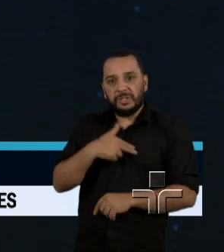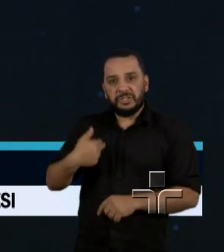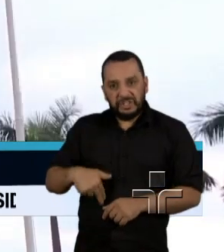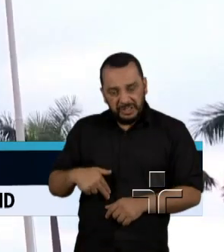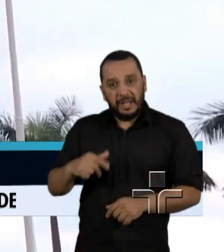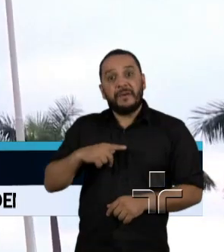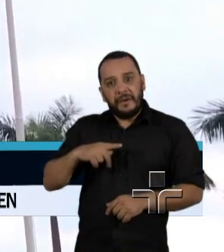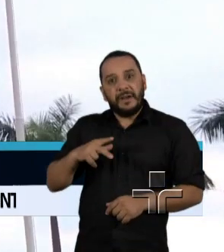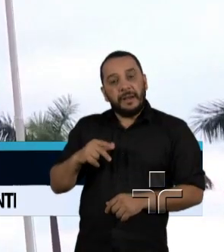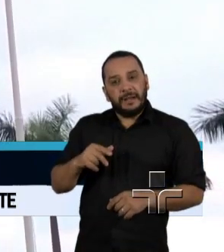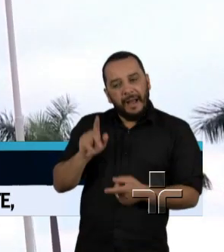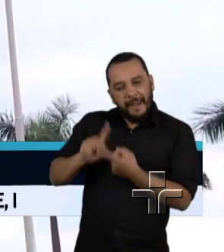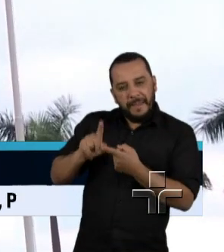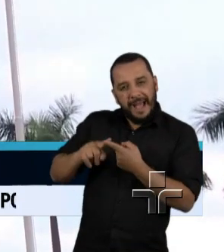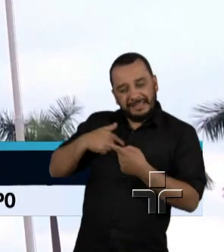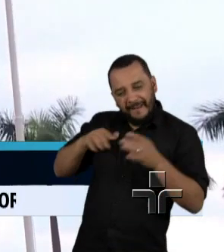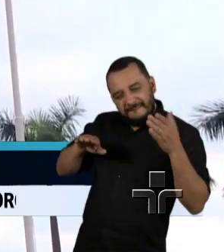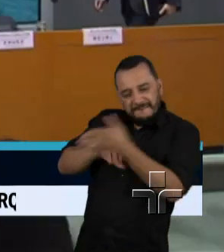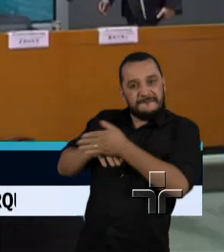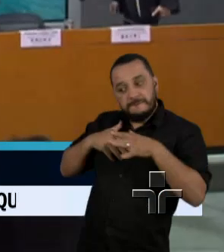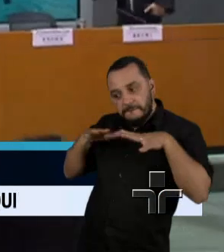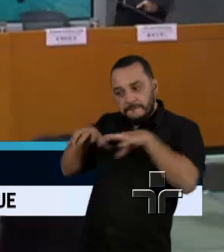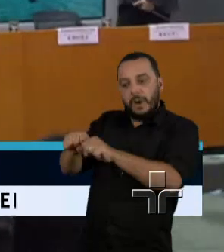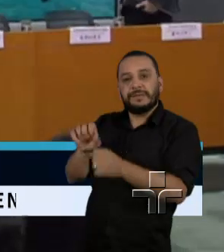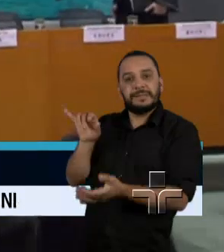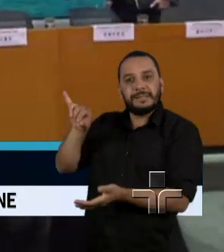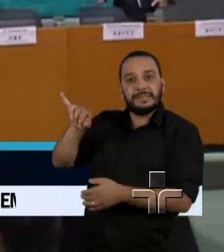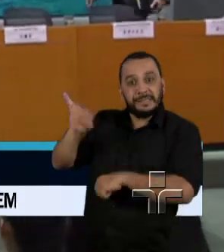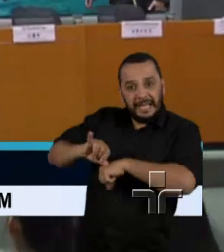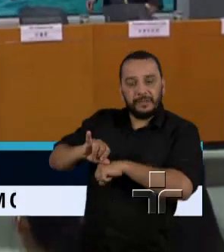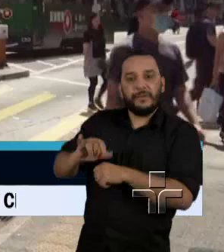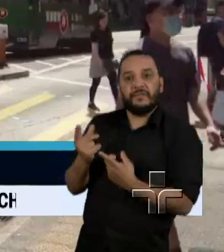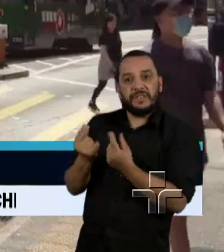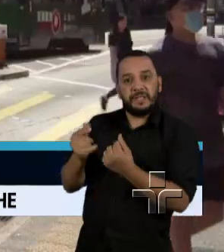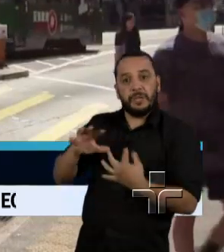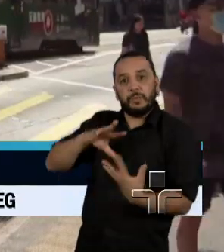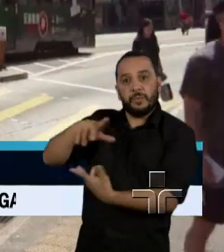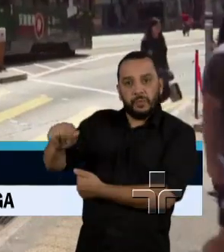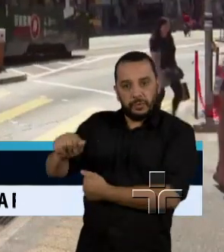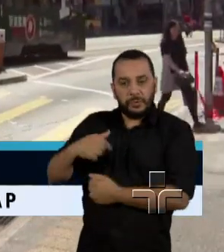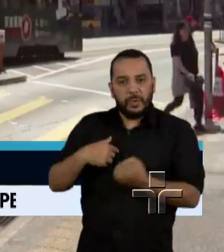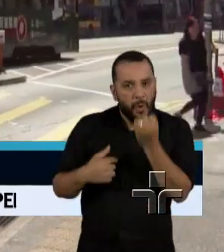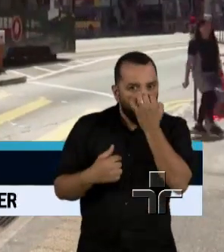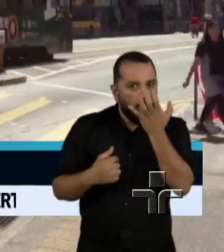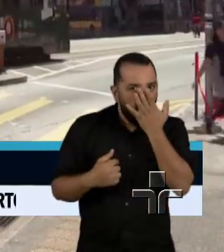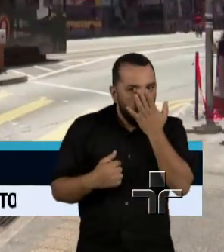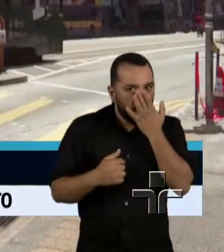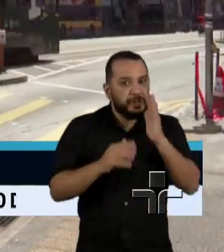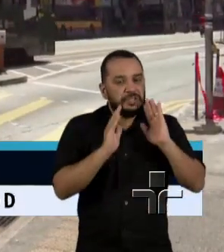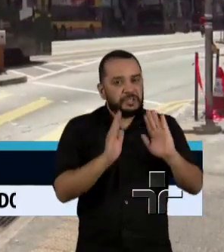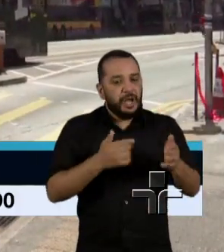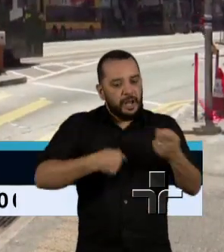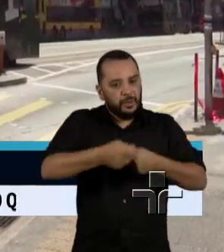mundo. Dados divulgados hoje pelo governo de Hong Kong apontam que a economia local